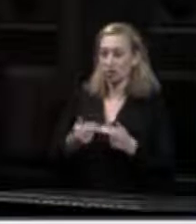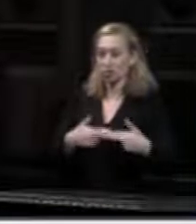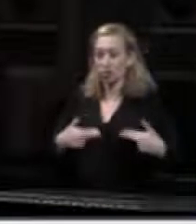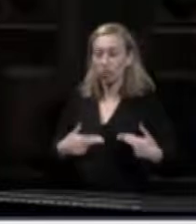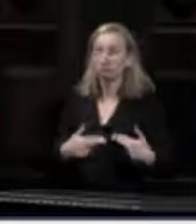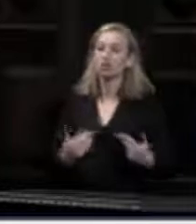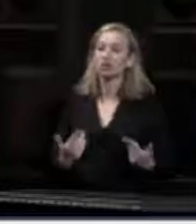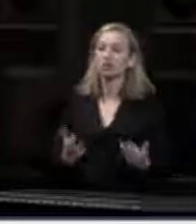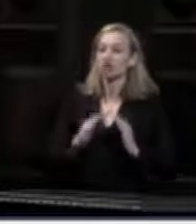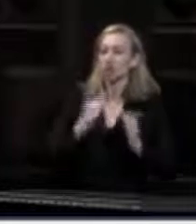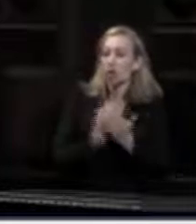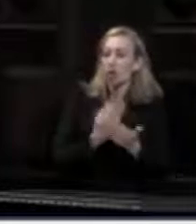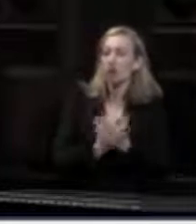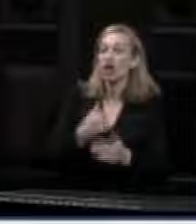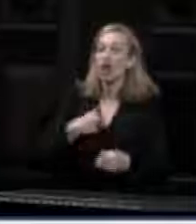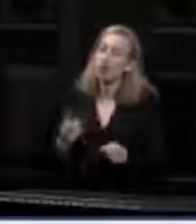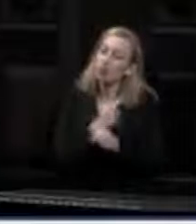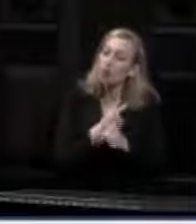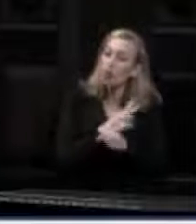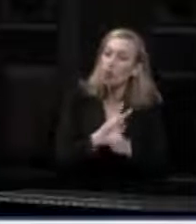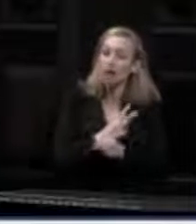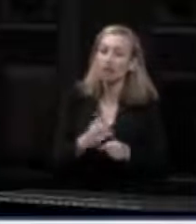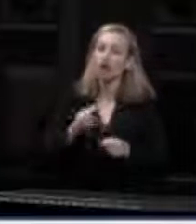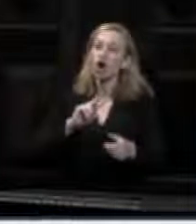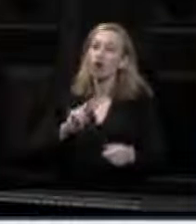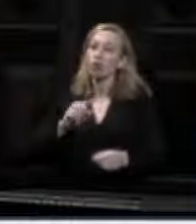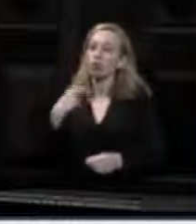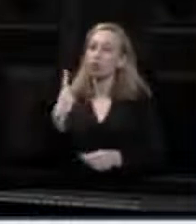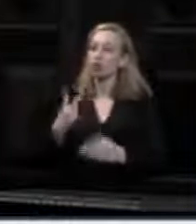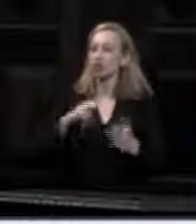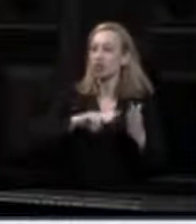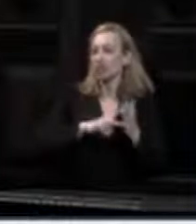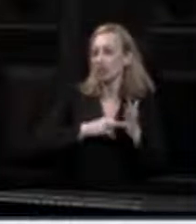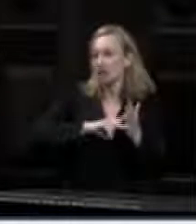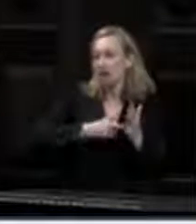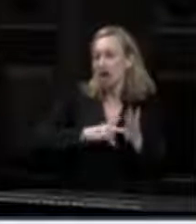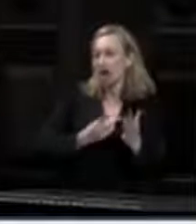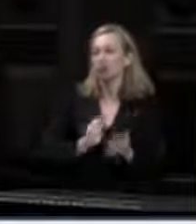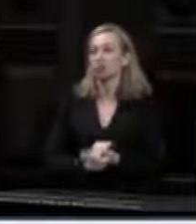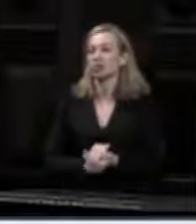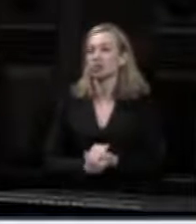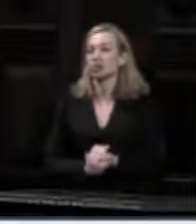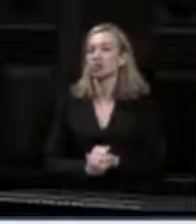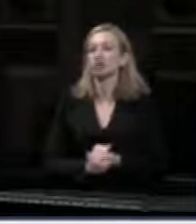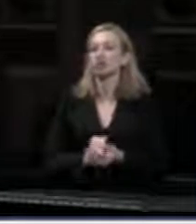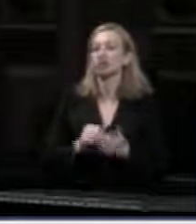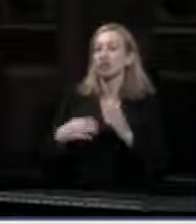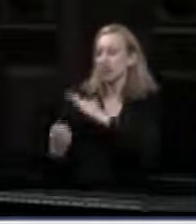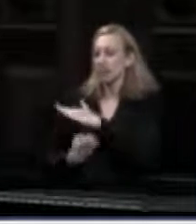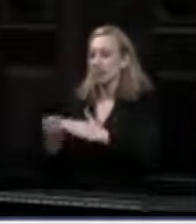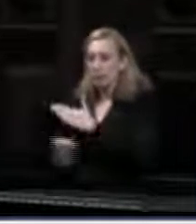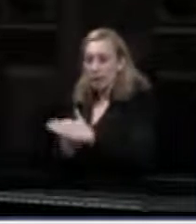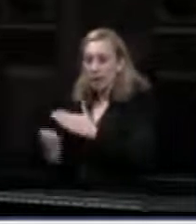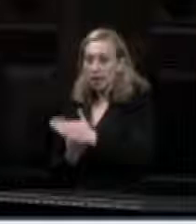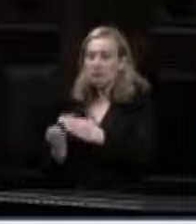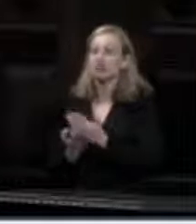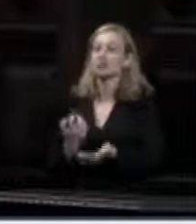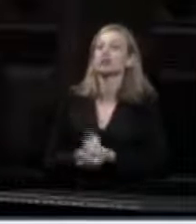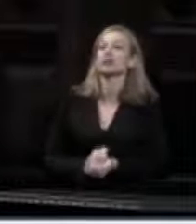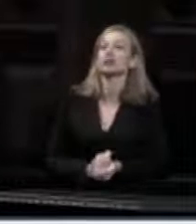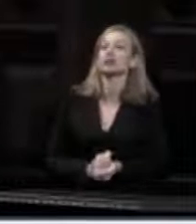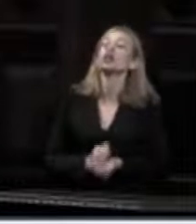fui procurado pelos dois sindicatos, o Sindicato dos Autônomos e o Sindicato das Empresas, e eles